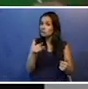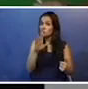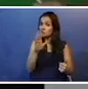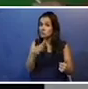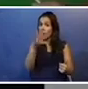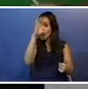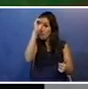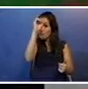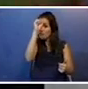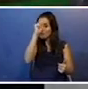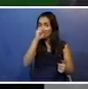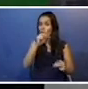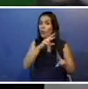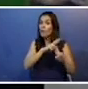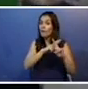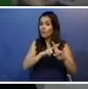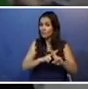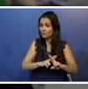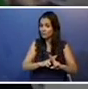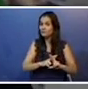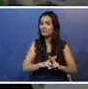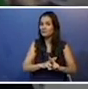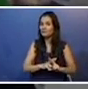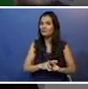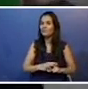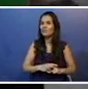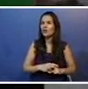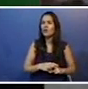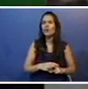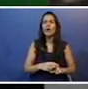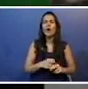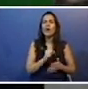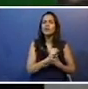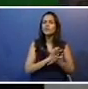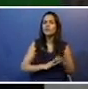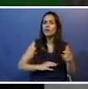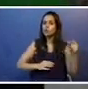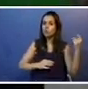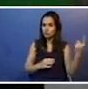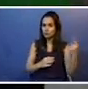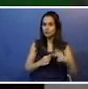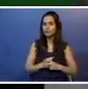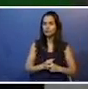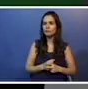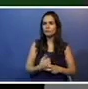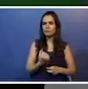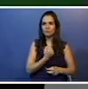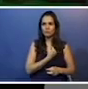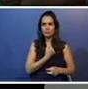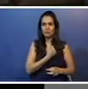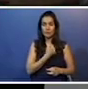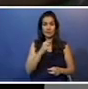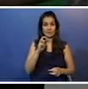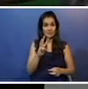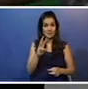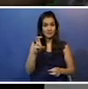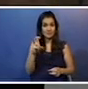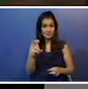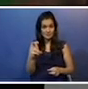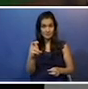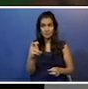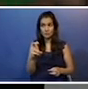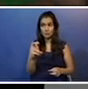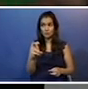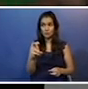numeração romana. 1. O número 35, escrito com algarismos indo-arábicos,